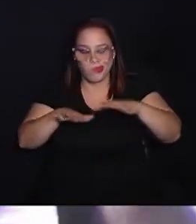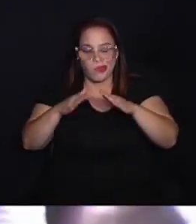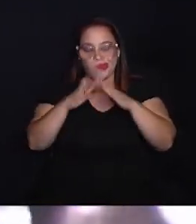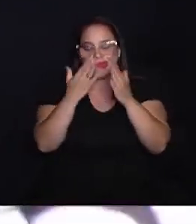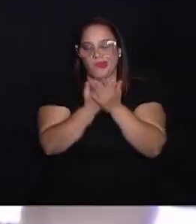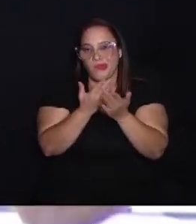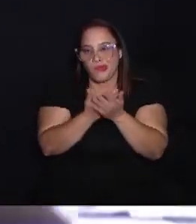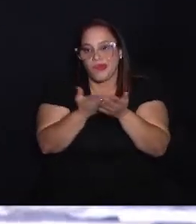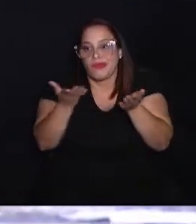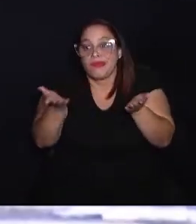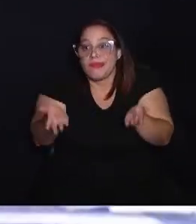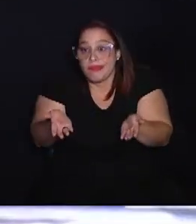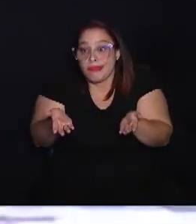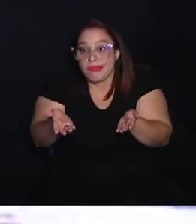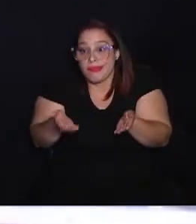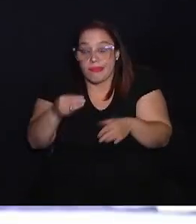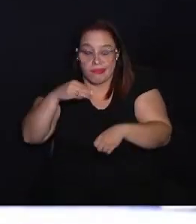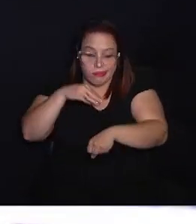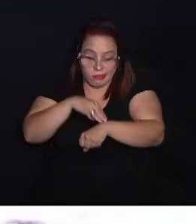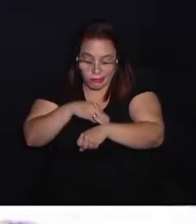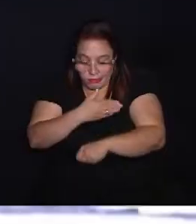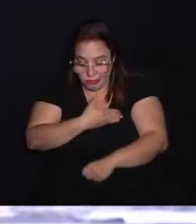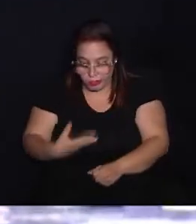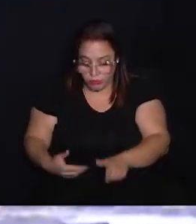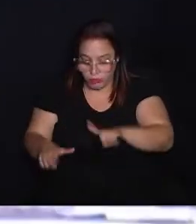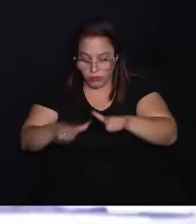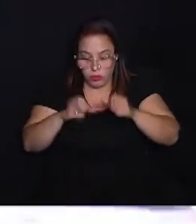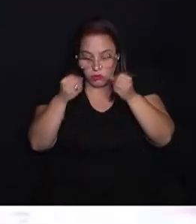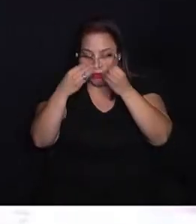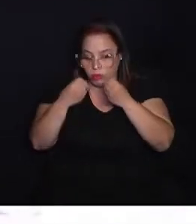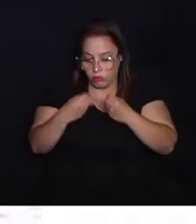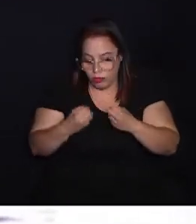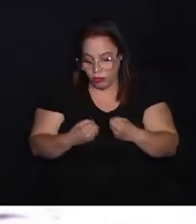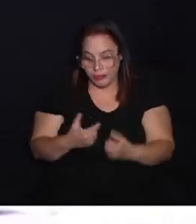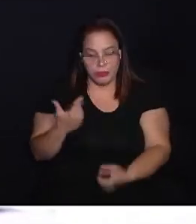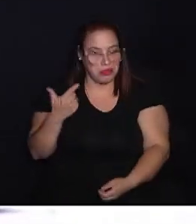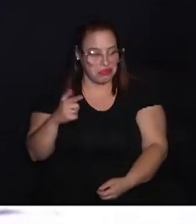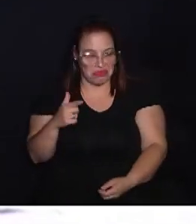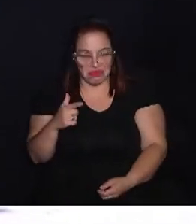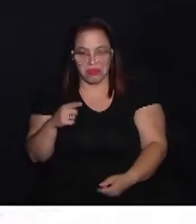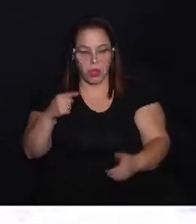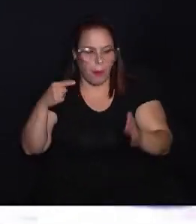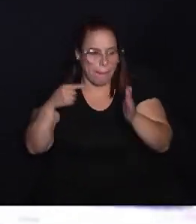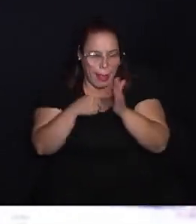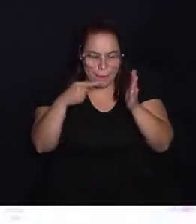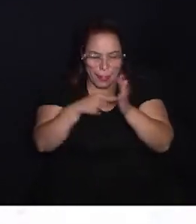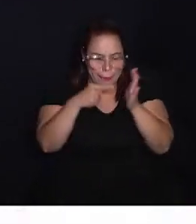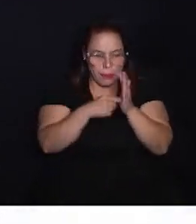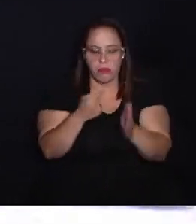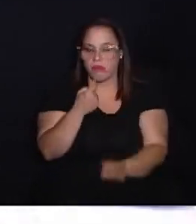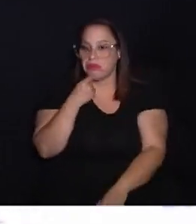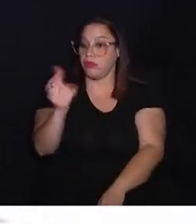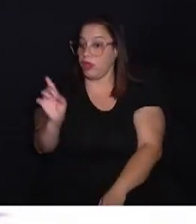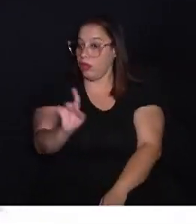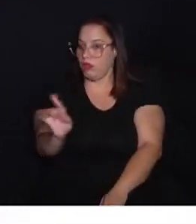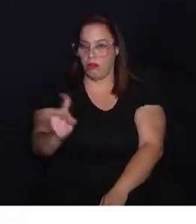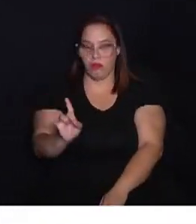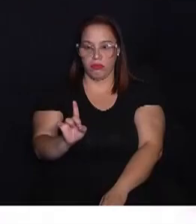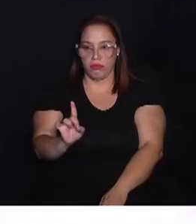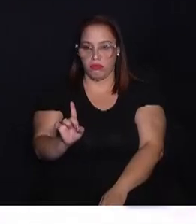para o pessoal que está acompanhando a TV Câmara Campinas, que a limpeza começou bem cedo, às 7 da manhã. Os varredores